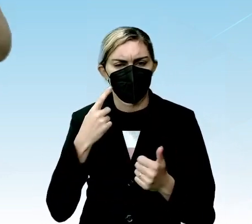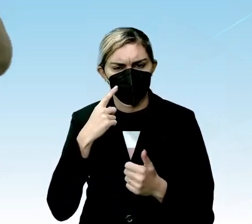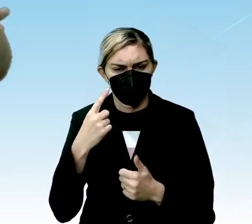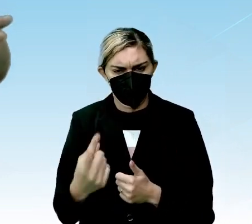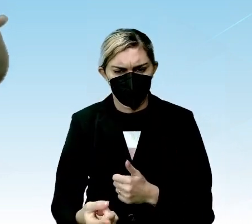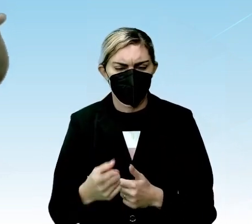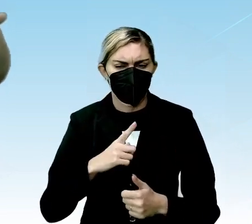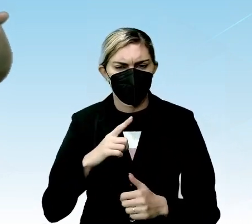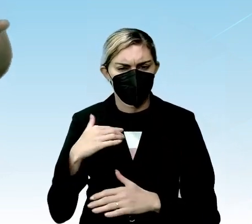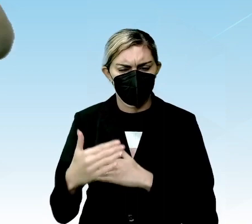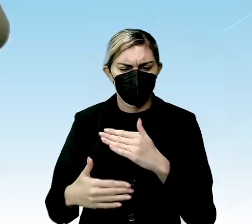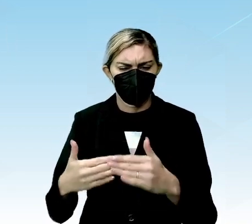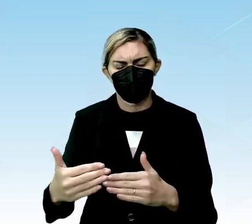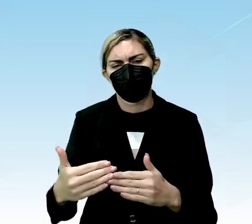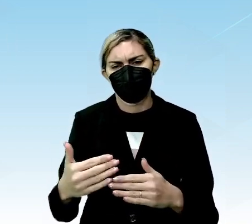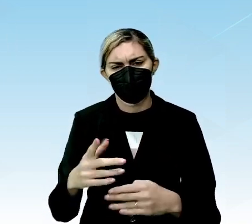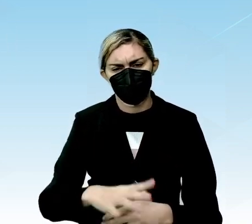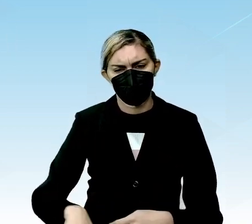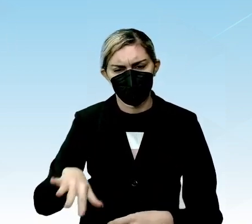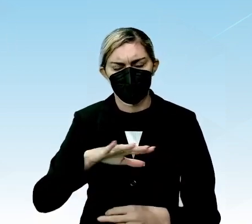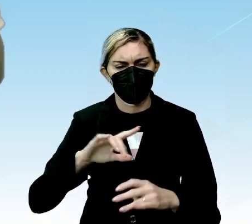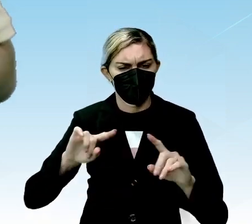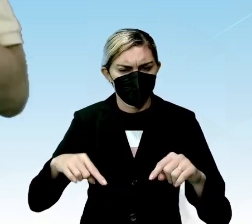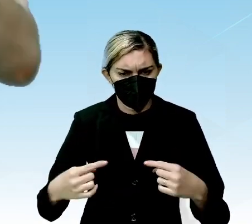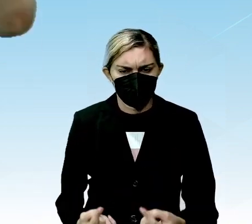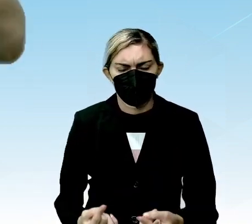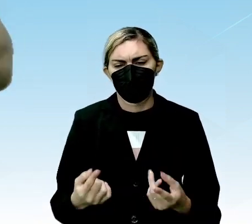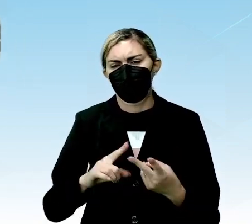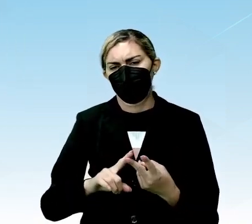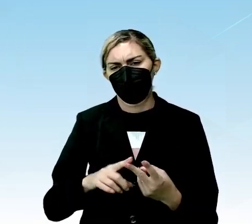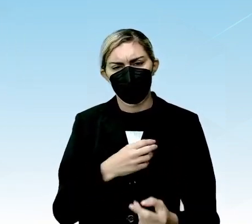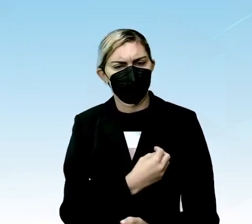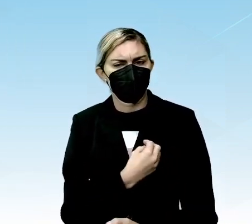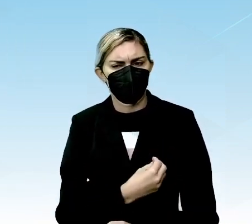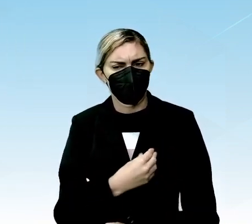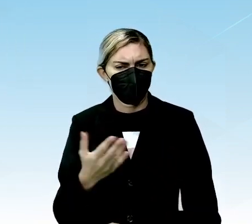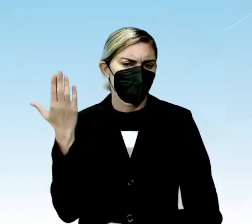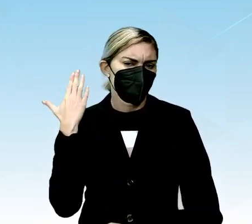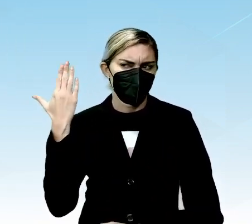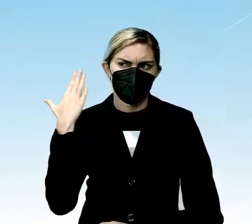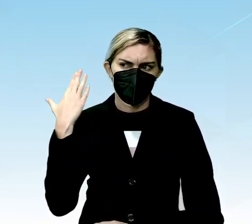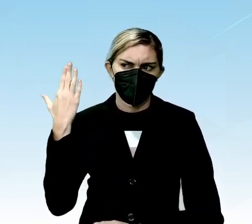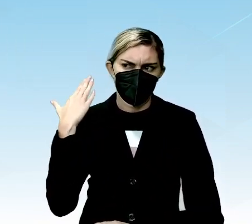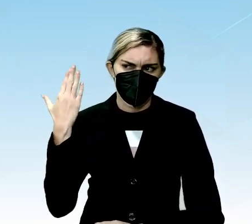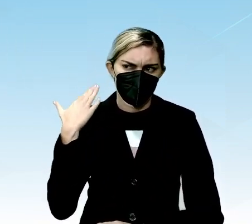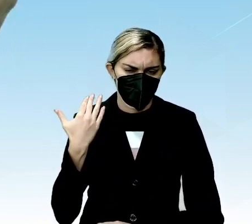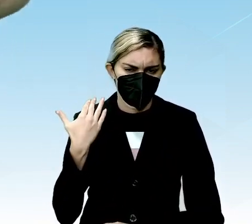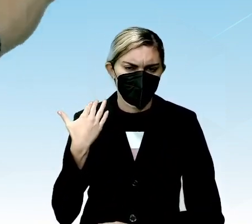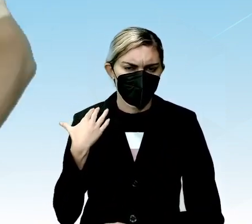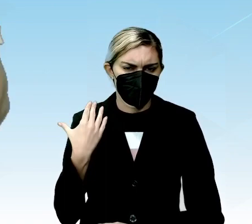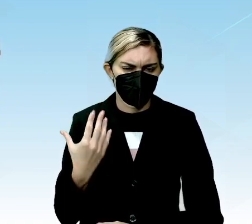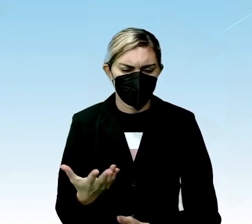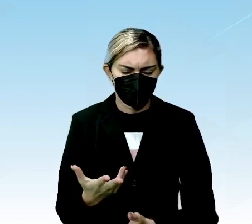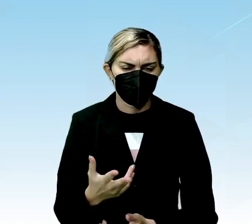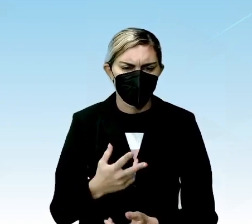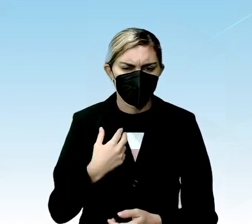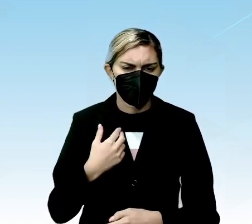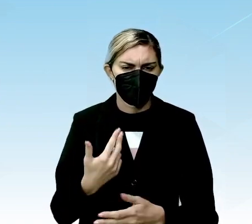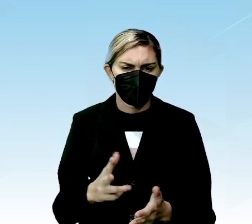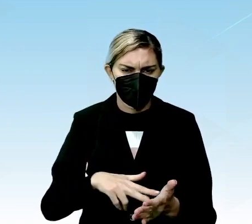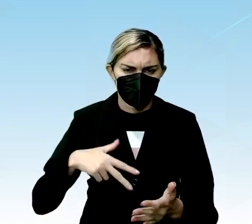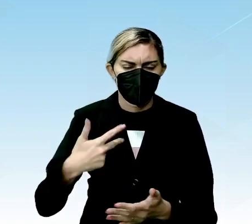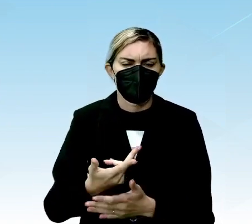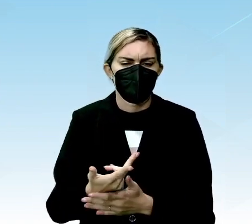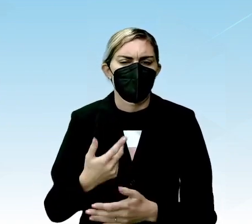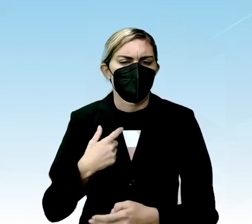Já ultrapassaram desafios, certo? Em vidas passadas. Olha aí a palavra reencarnação, justamente